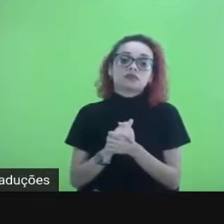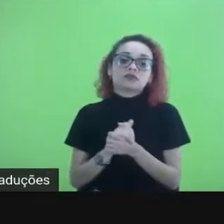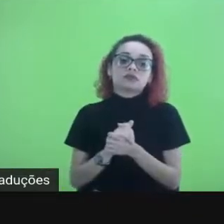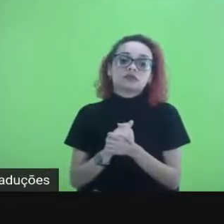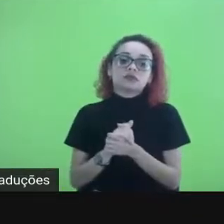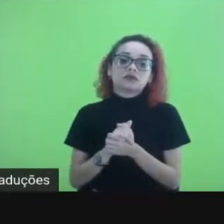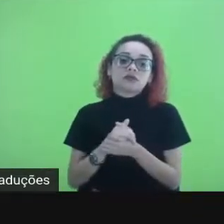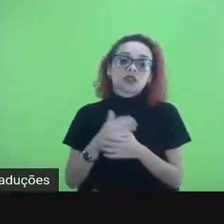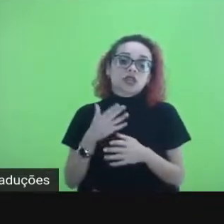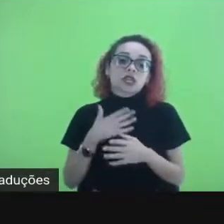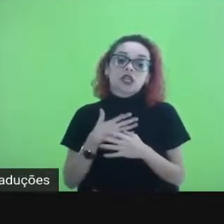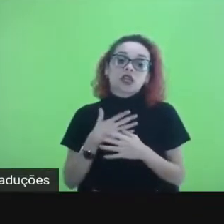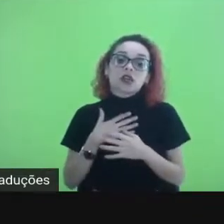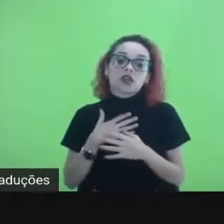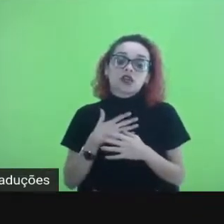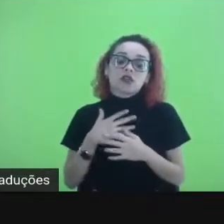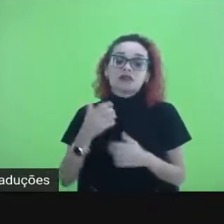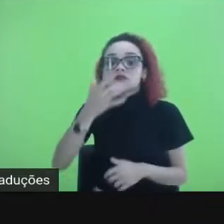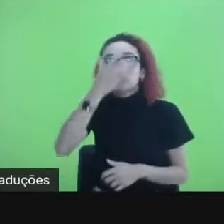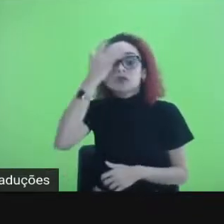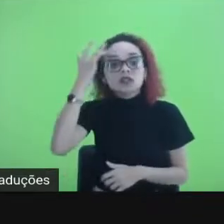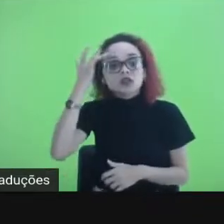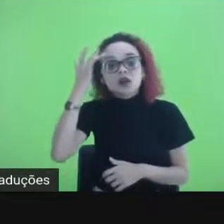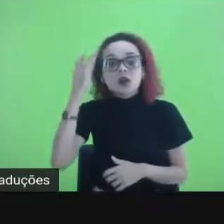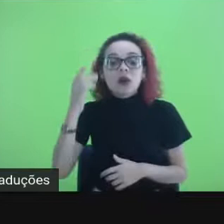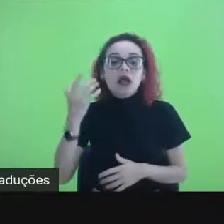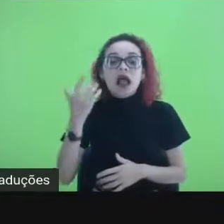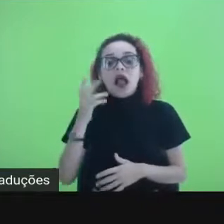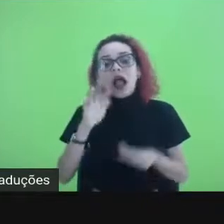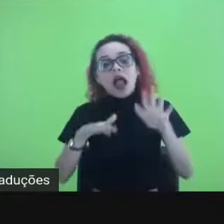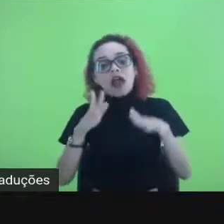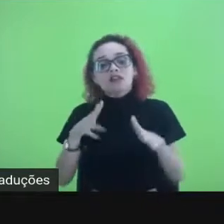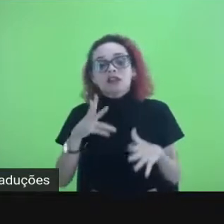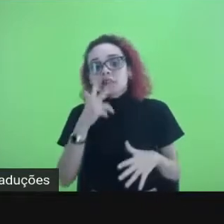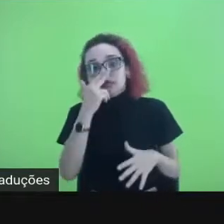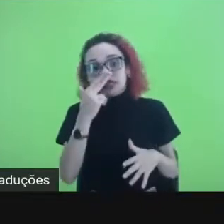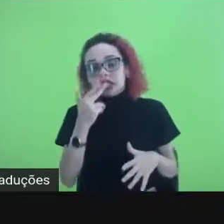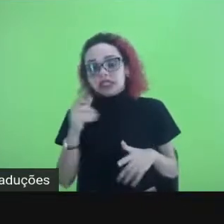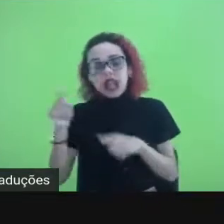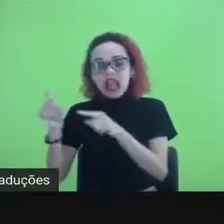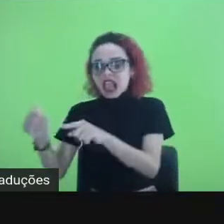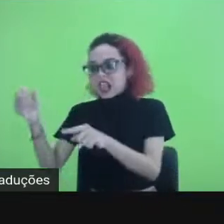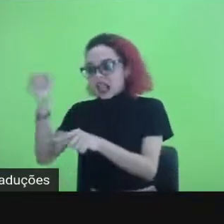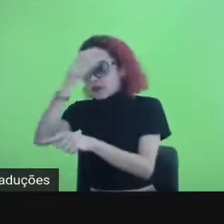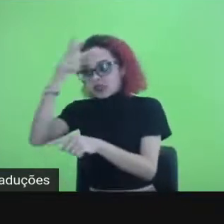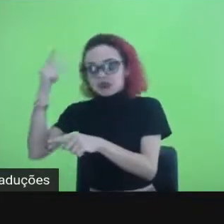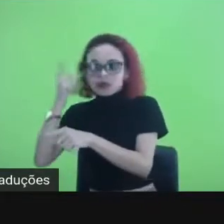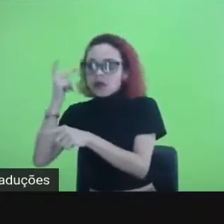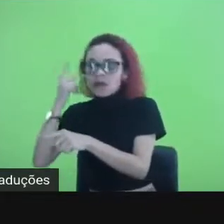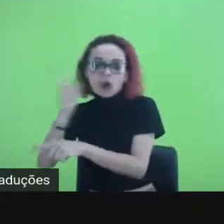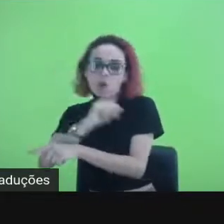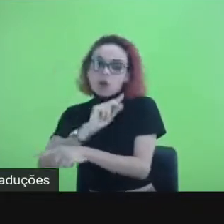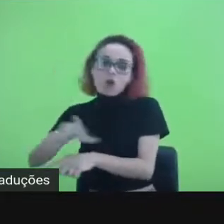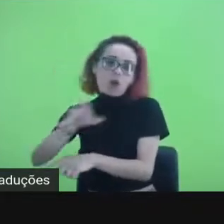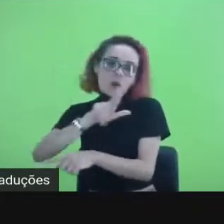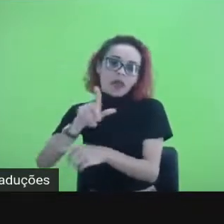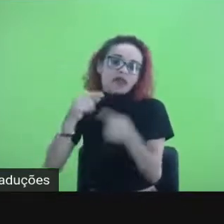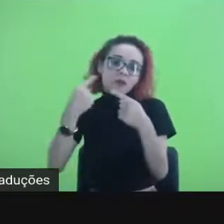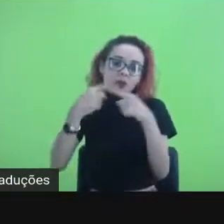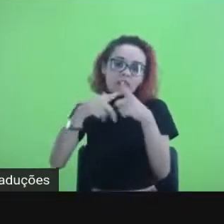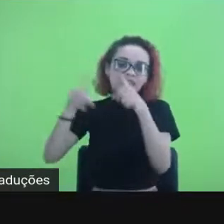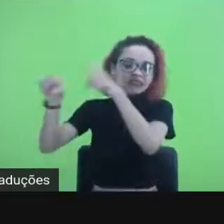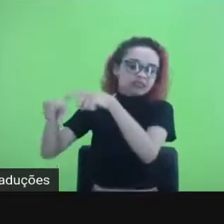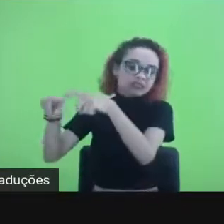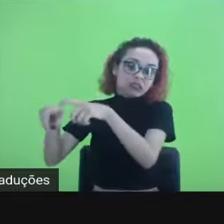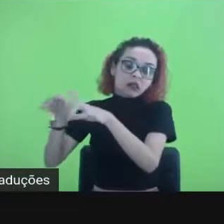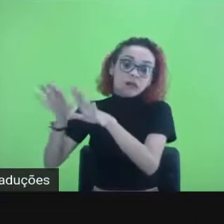muitas pessoas também acabam achando que não faz parte do município de São Paulo, mas faz parte do município de São Paulo. E o